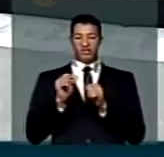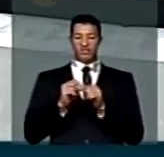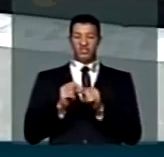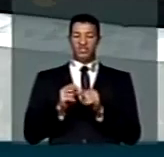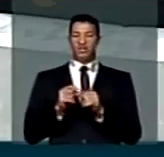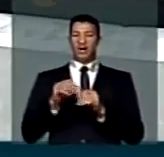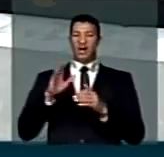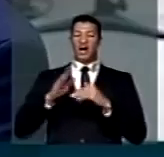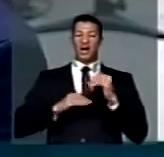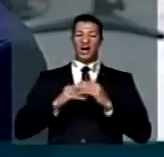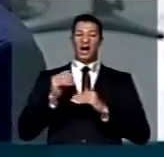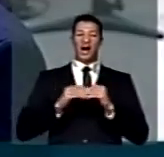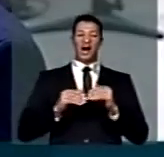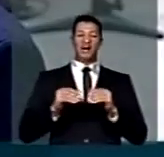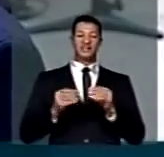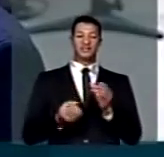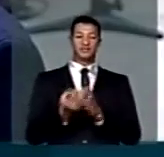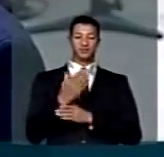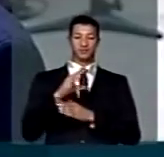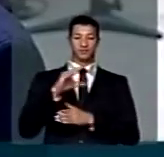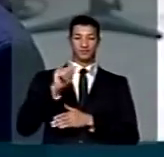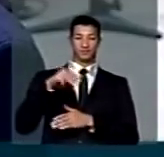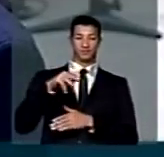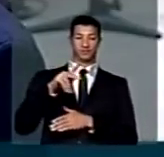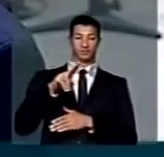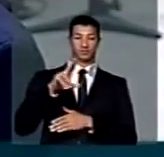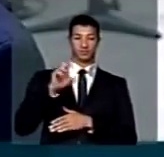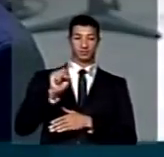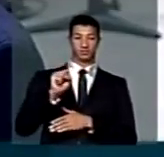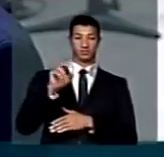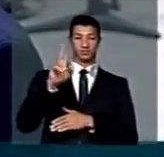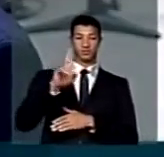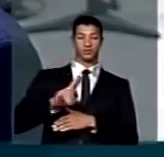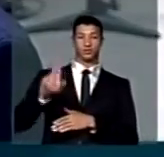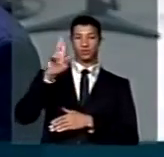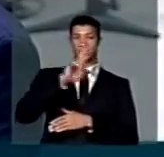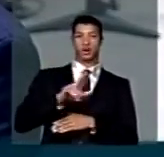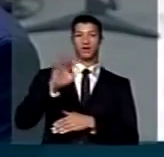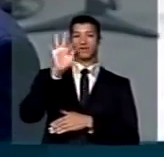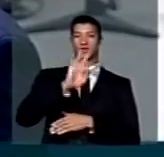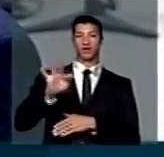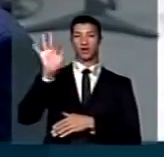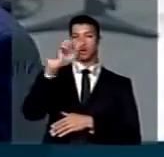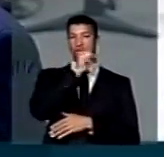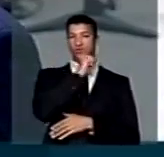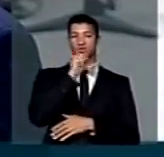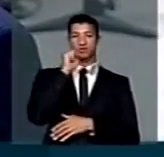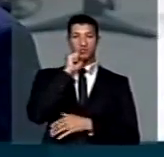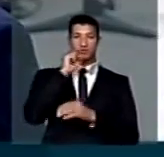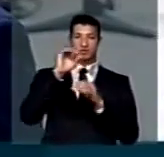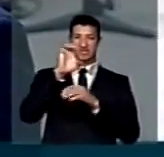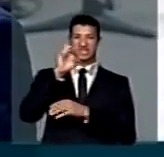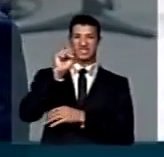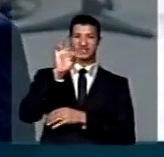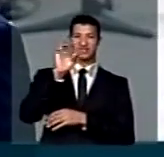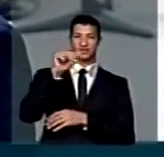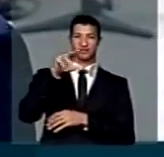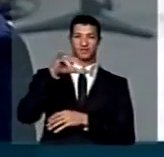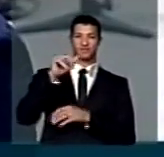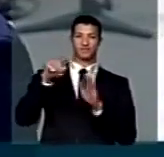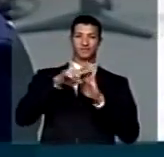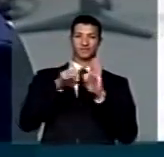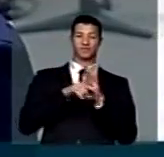em defesa da instalação do campus da Universidade Federal de Sergipe, no município de Estância. Programas